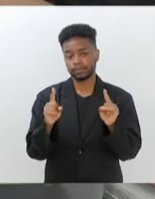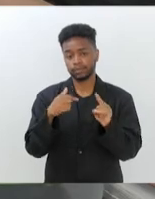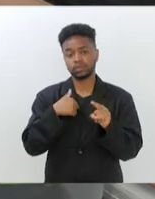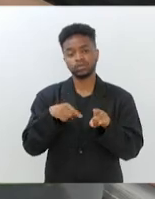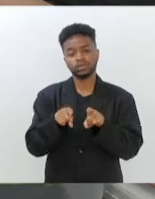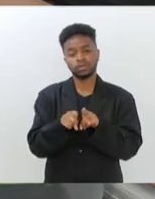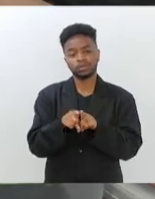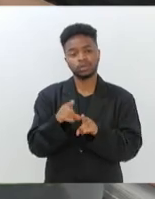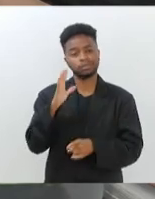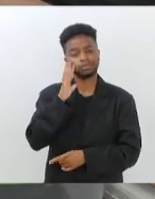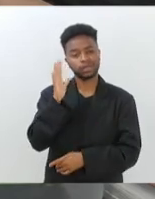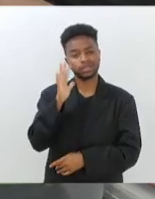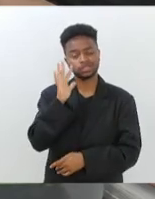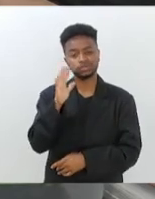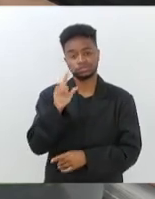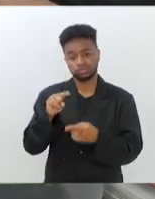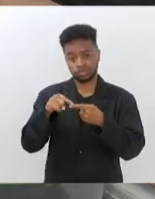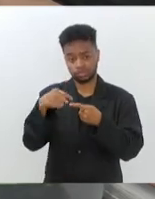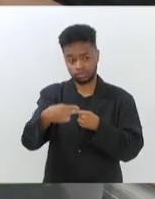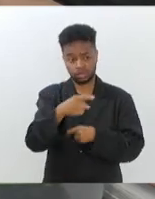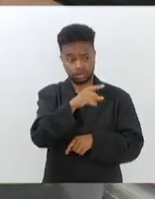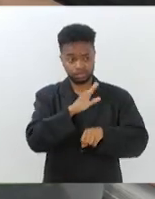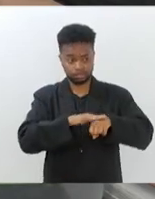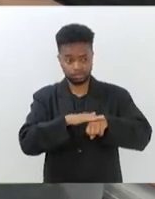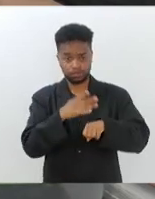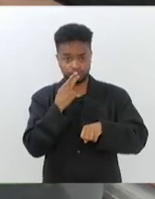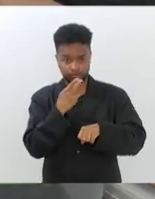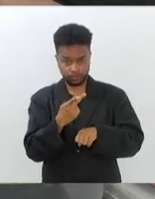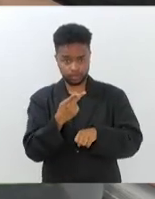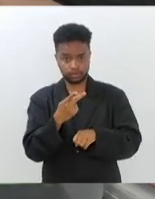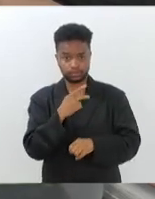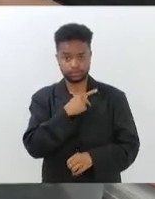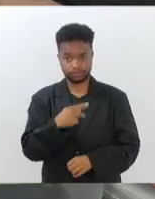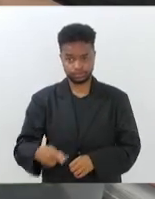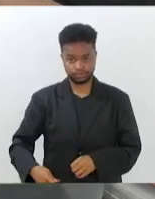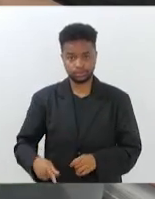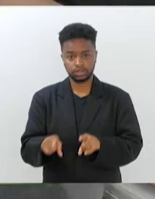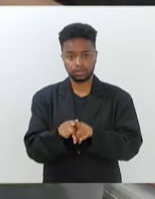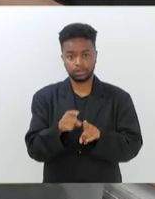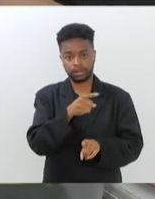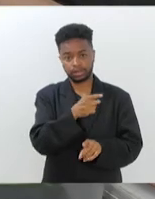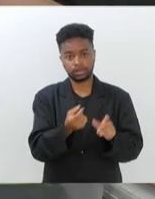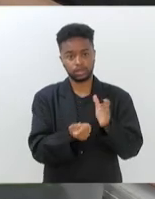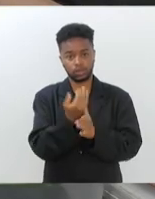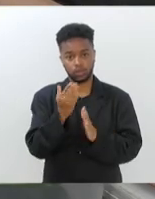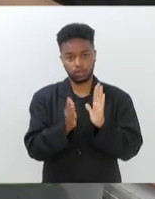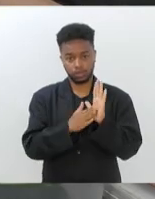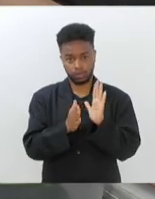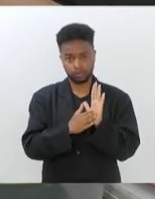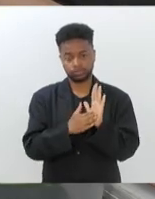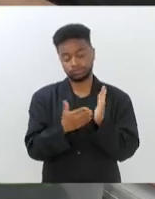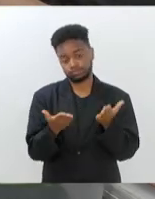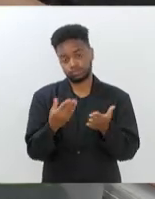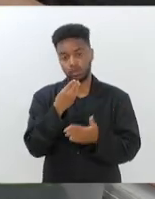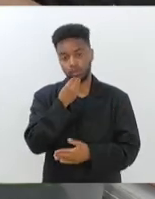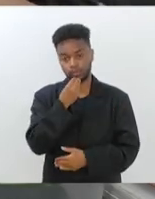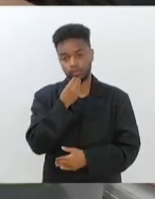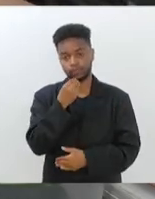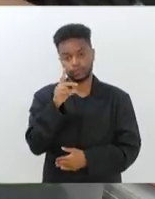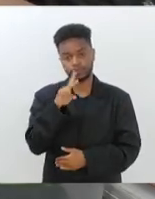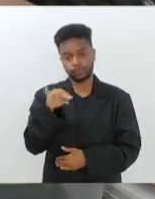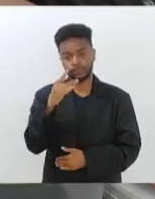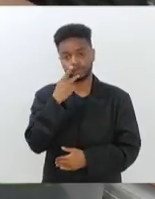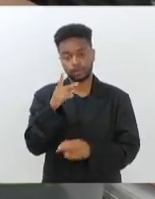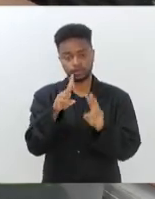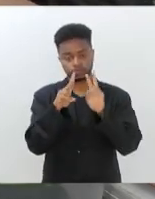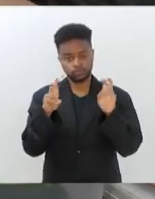pergunto e depois mim quem vai falar o próprio Presidente e autor da proposta que vai naturalmente falar